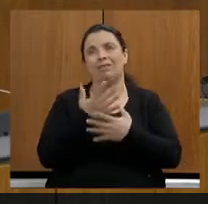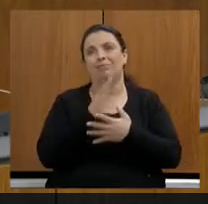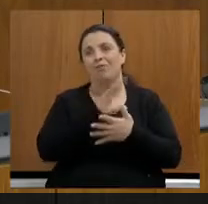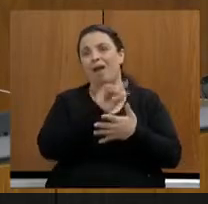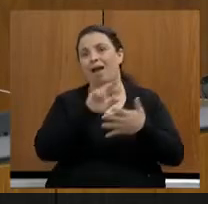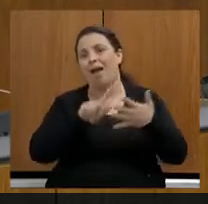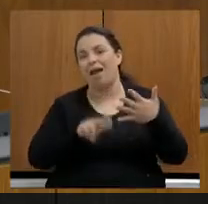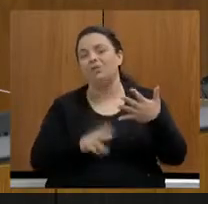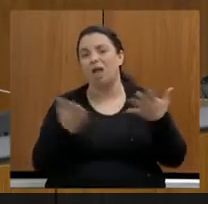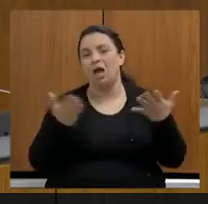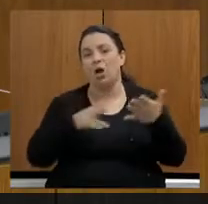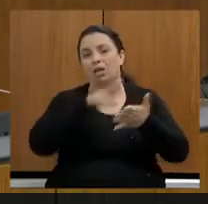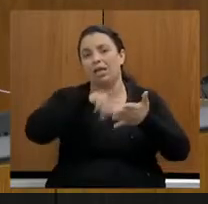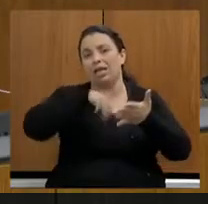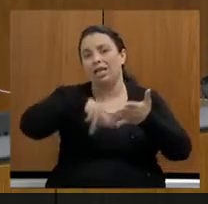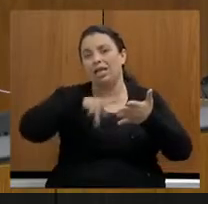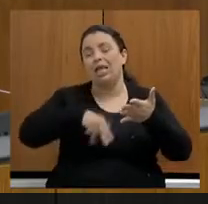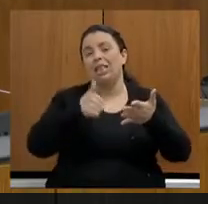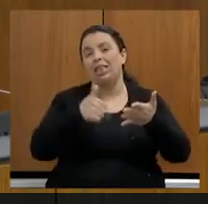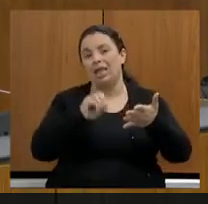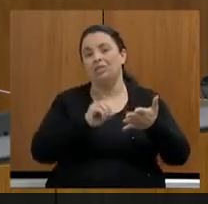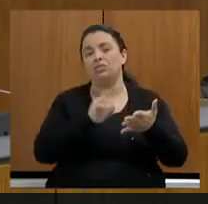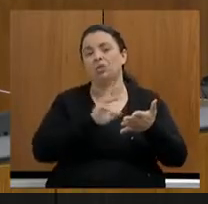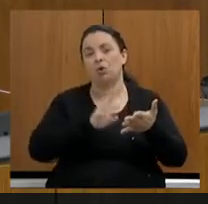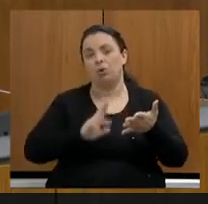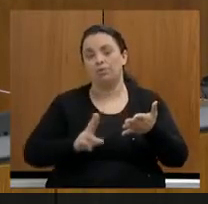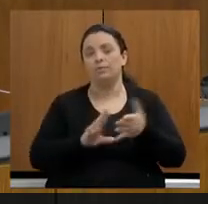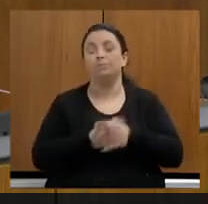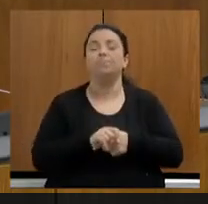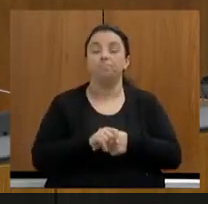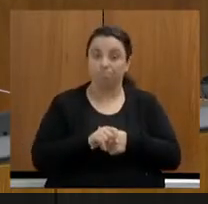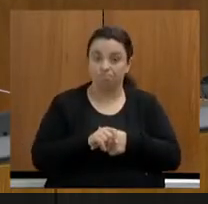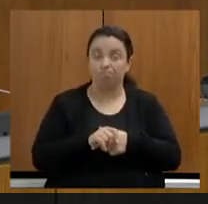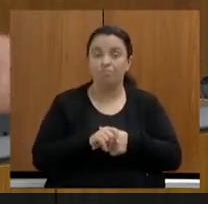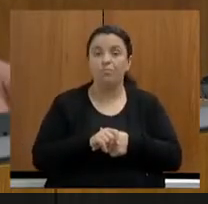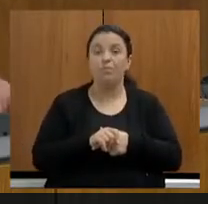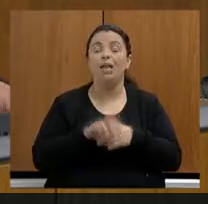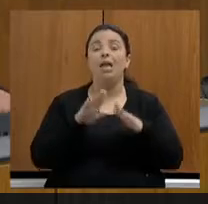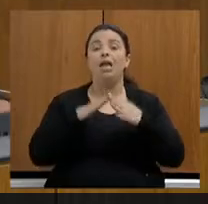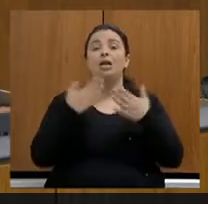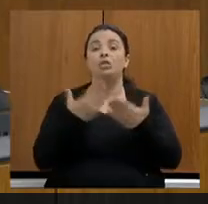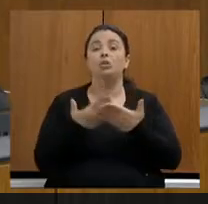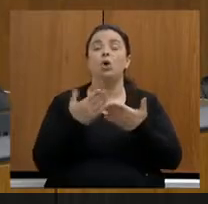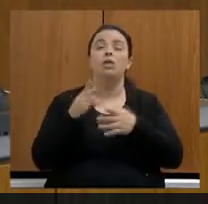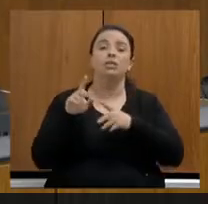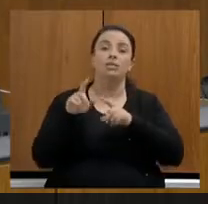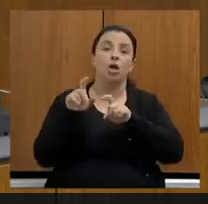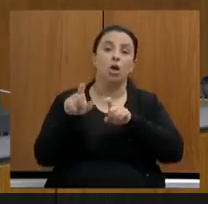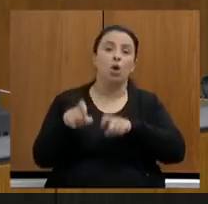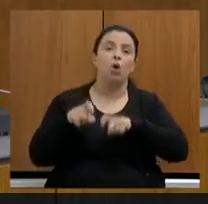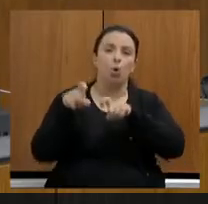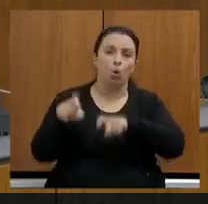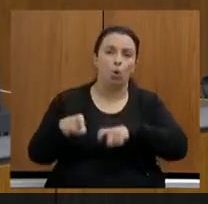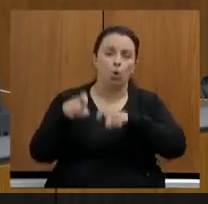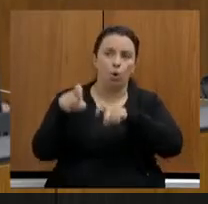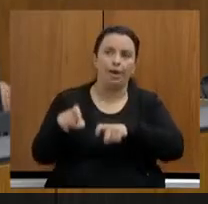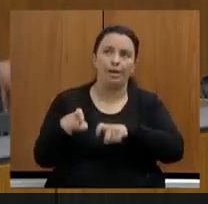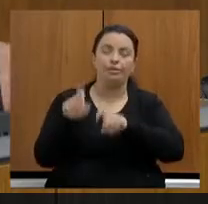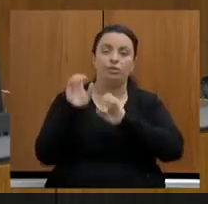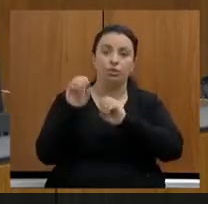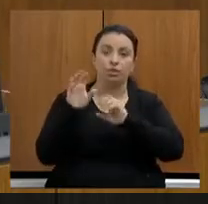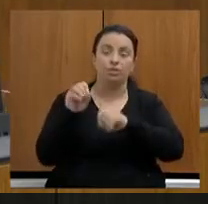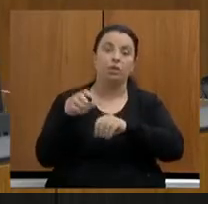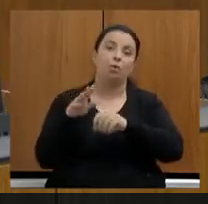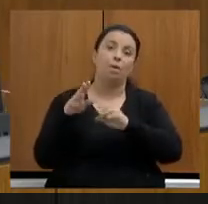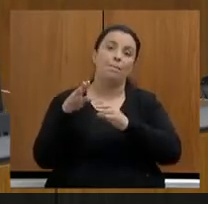vou ler os dez anteriores sobre a situação das escolas individual escolas rurais Deputado de ensino médio em tempo